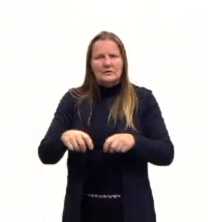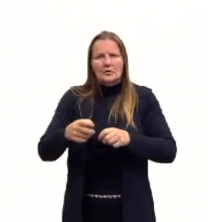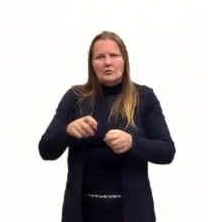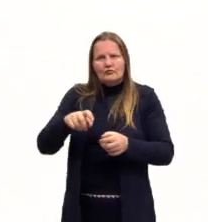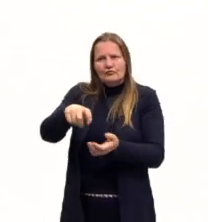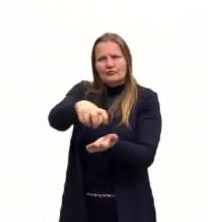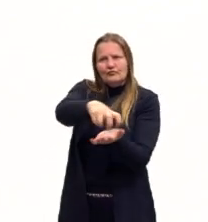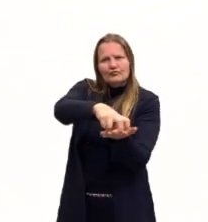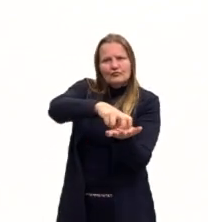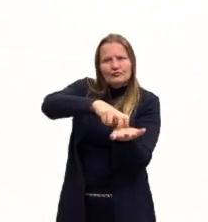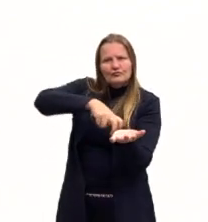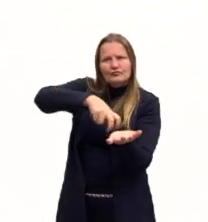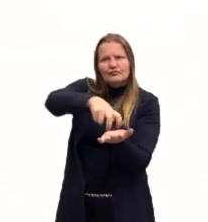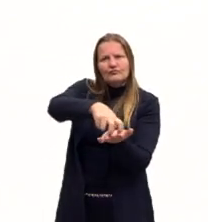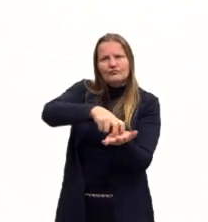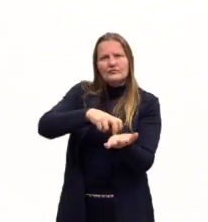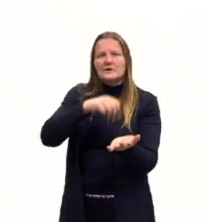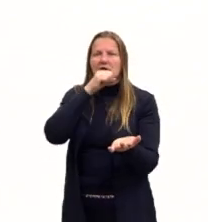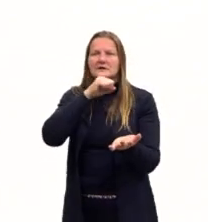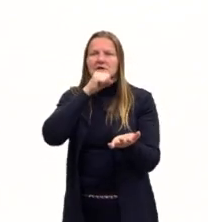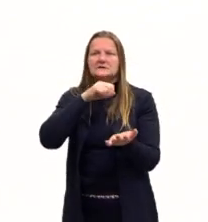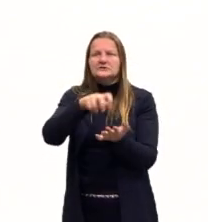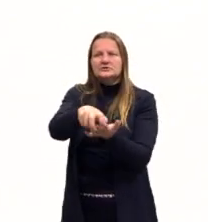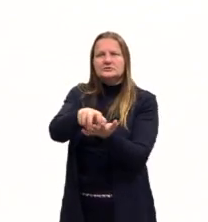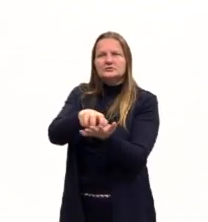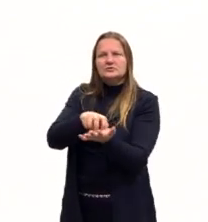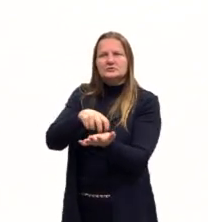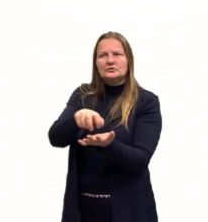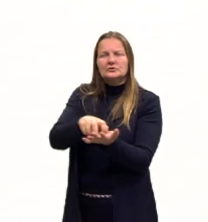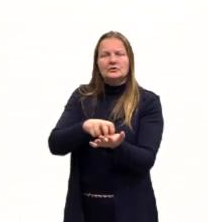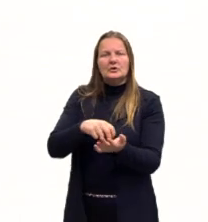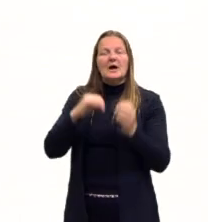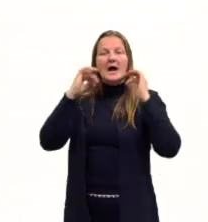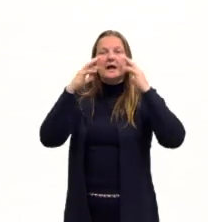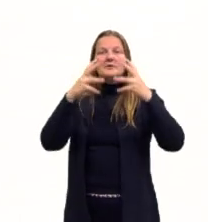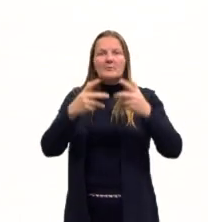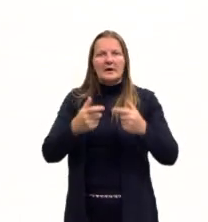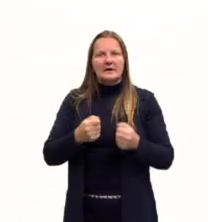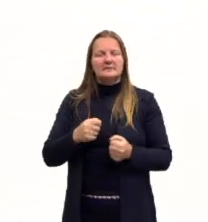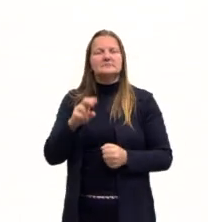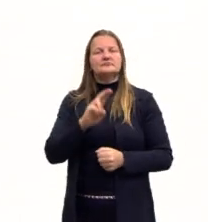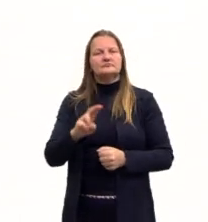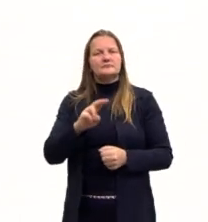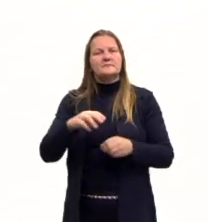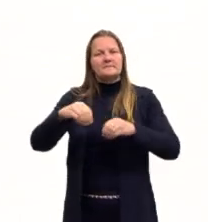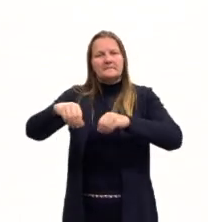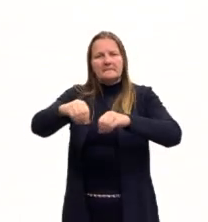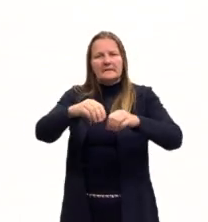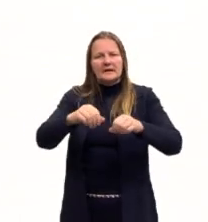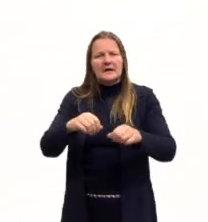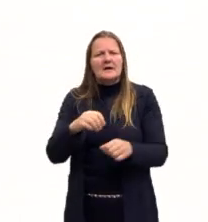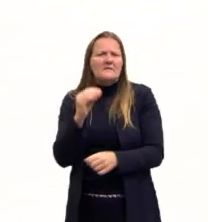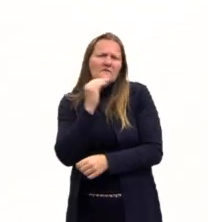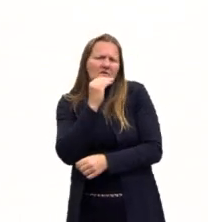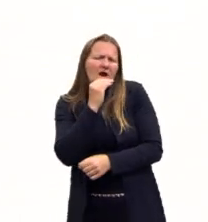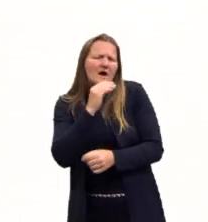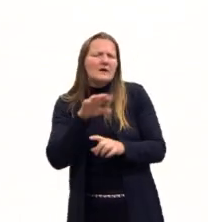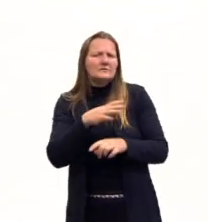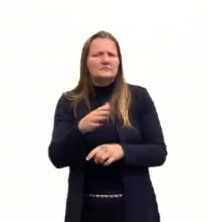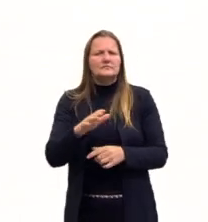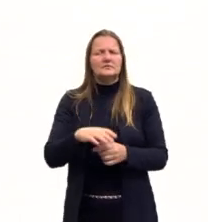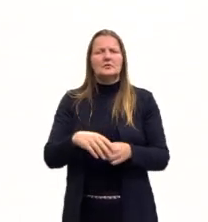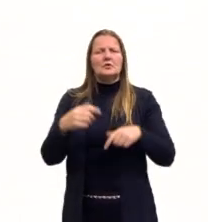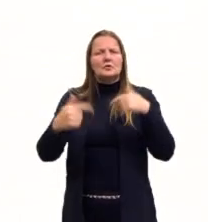arado sabe antigos nessa humorados com tração animal são as terras menos férteis né entre outras